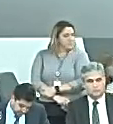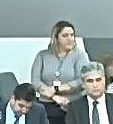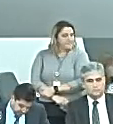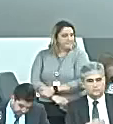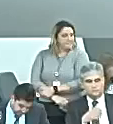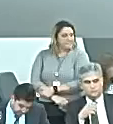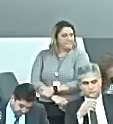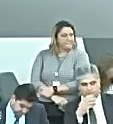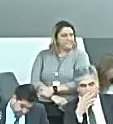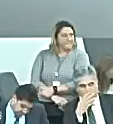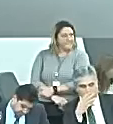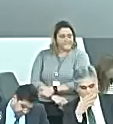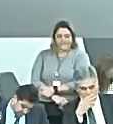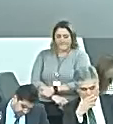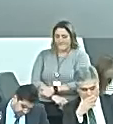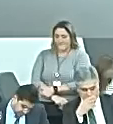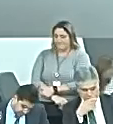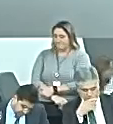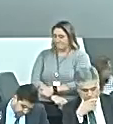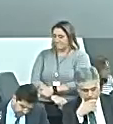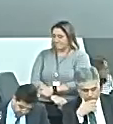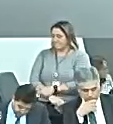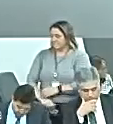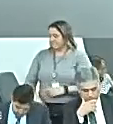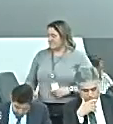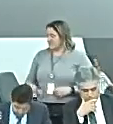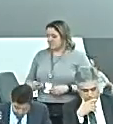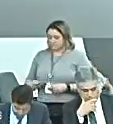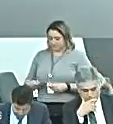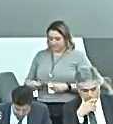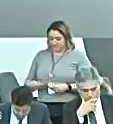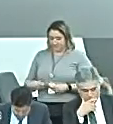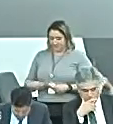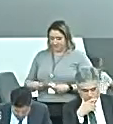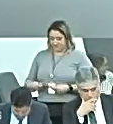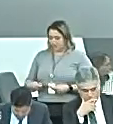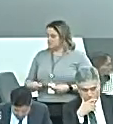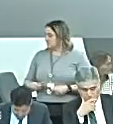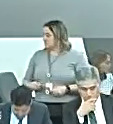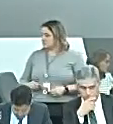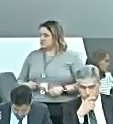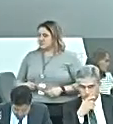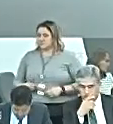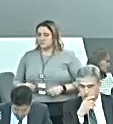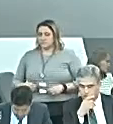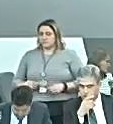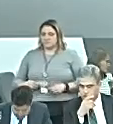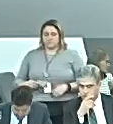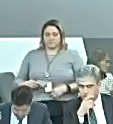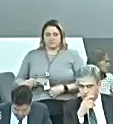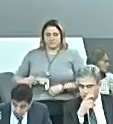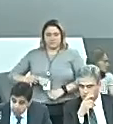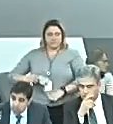penitenciário também do administrativo que me pediu para poder fortalecer os nomes deles aqui também né